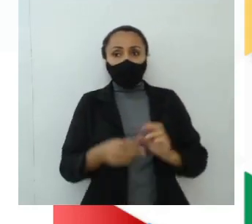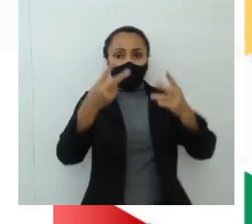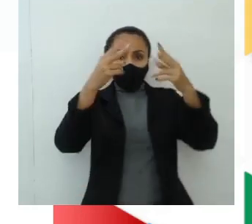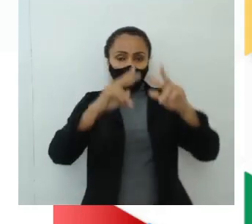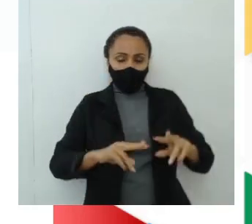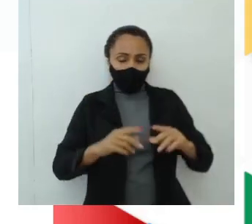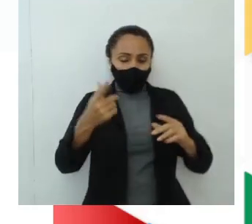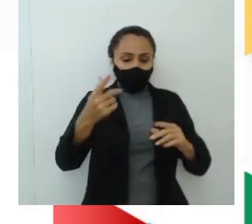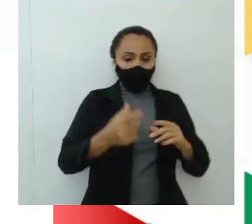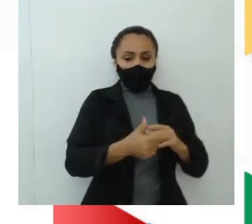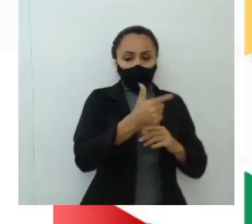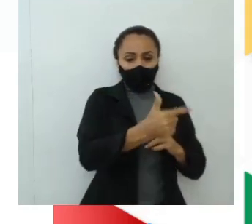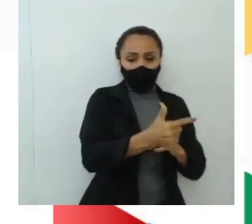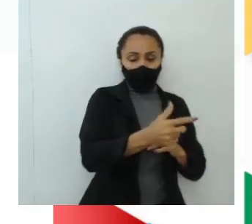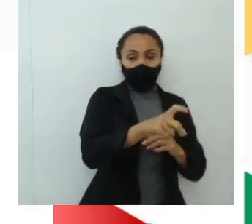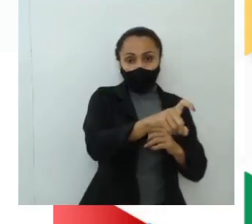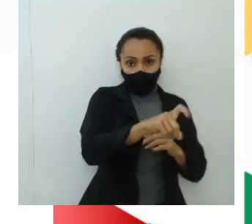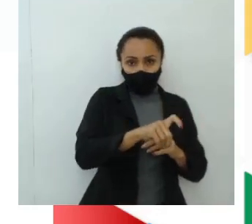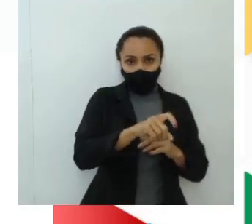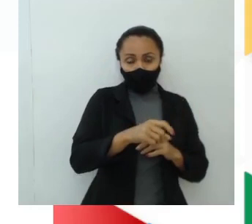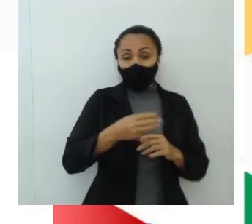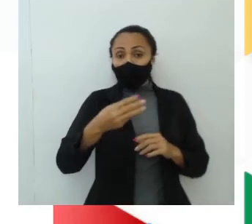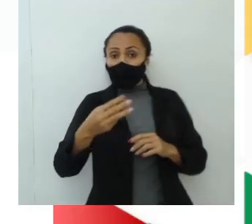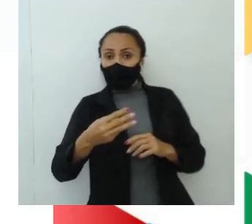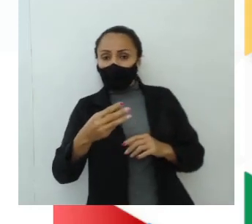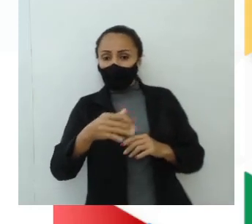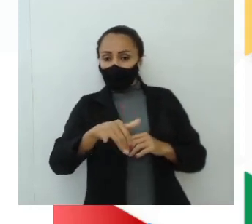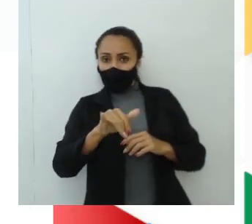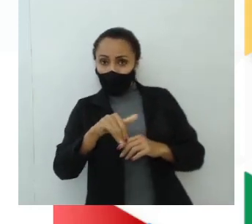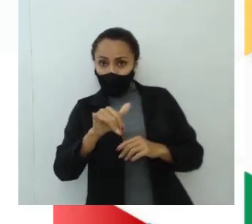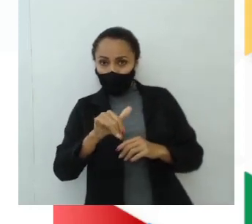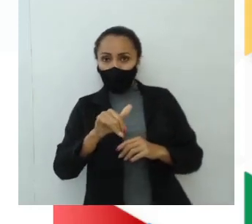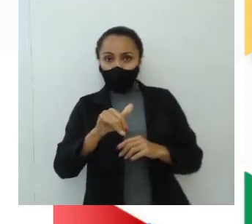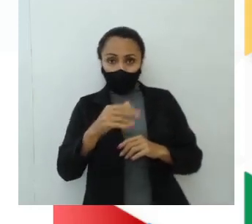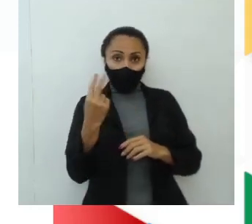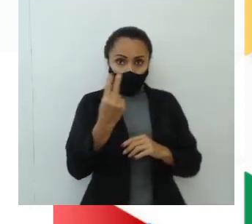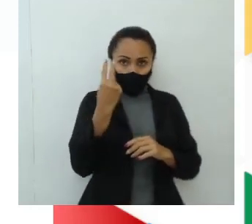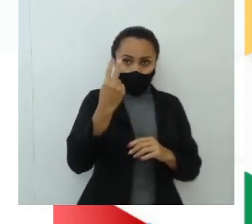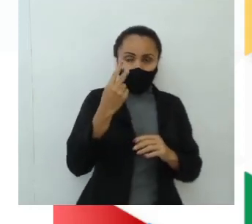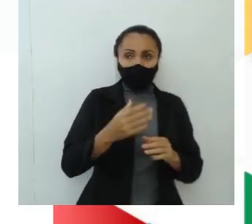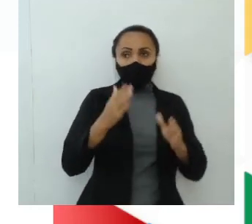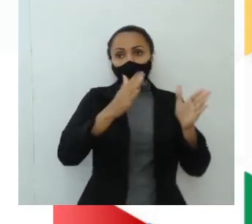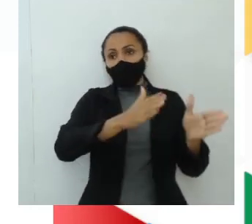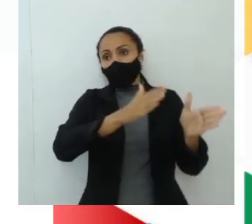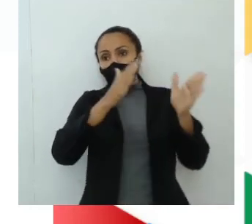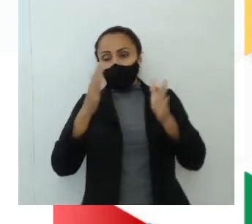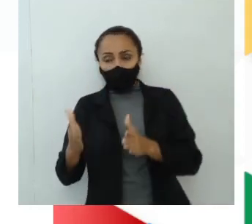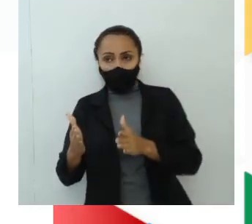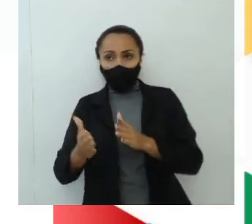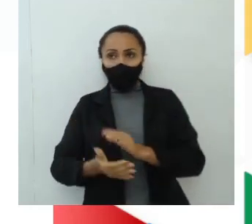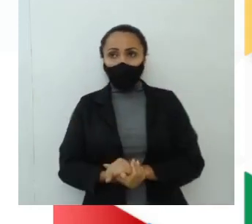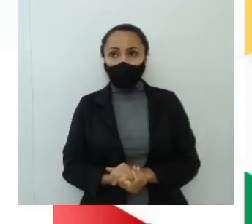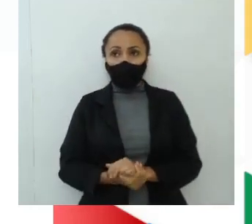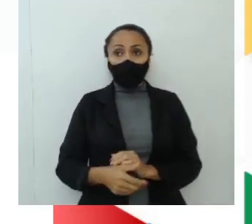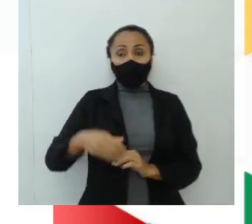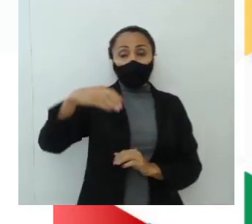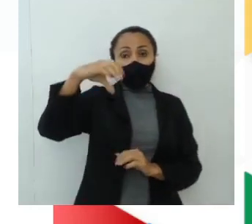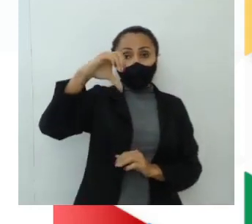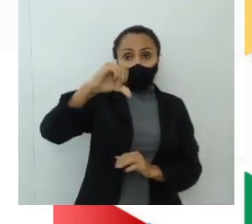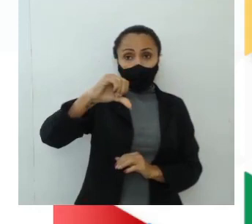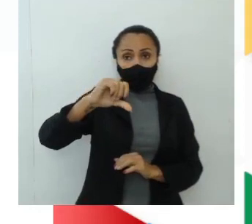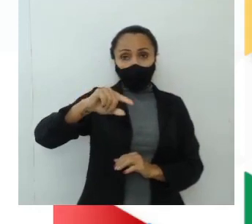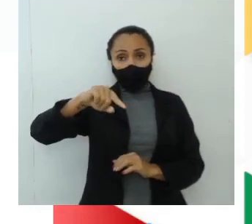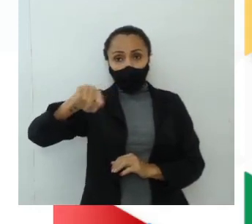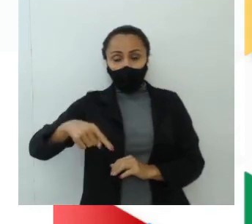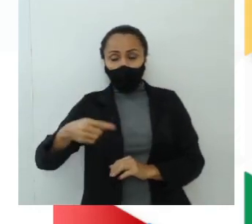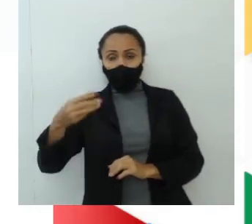baixo. 2, que é x de novo, e 3, y. Aí vamos para o outro lado, lado direito agora. 9,